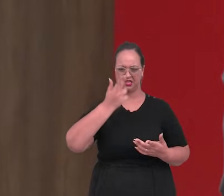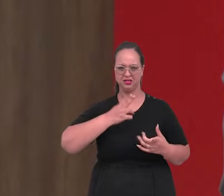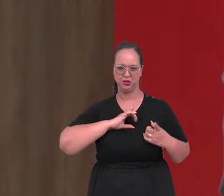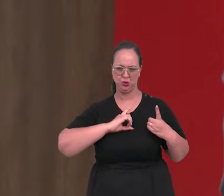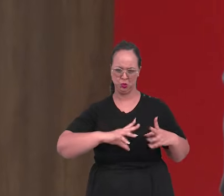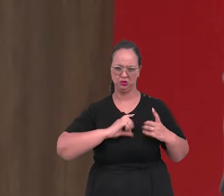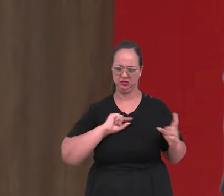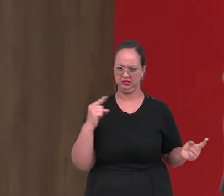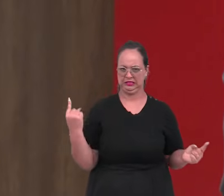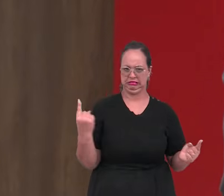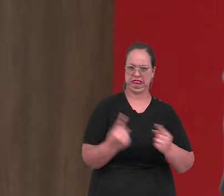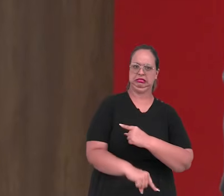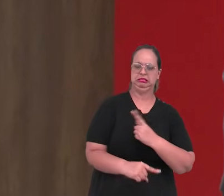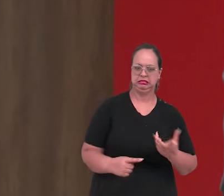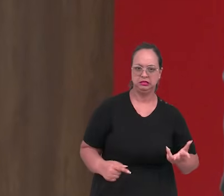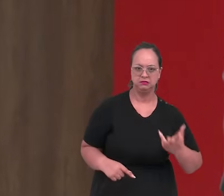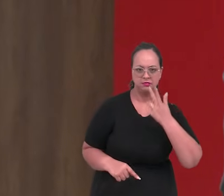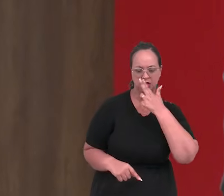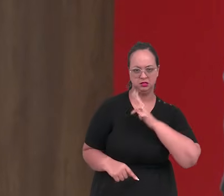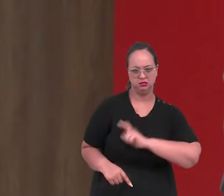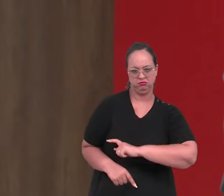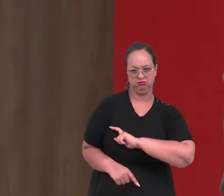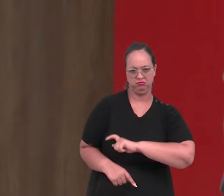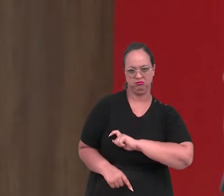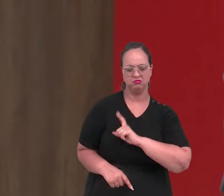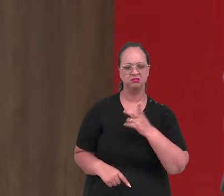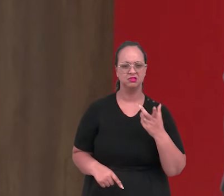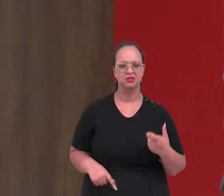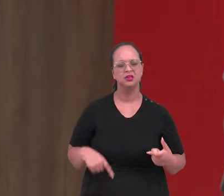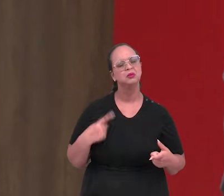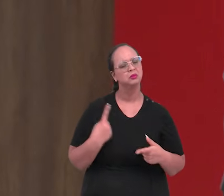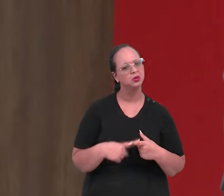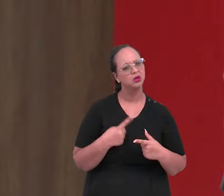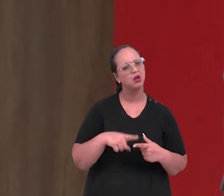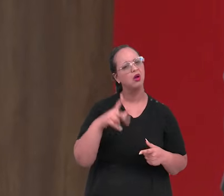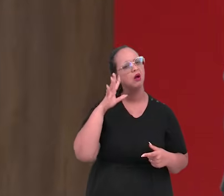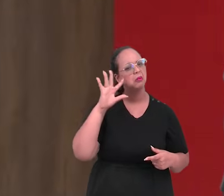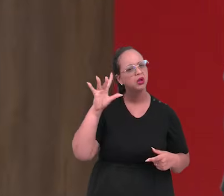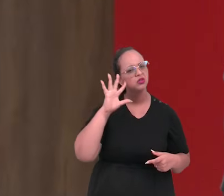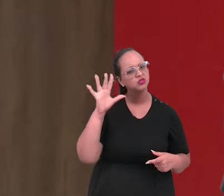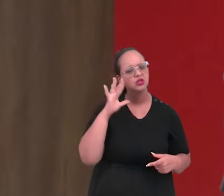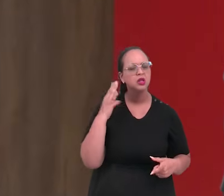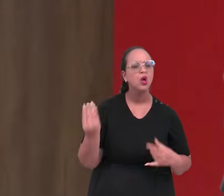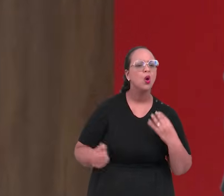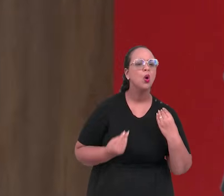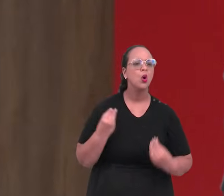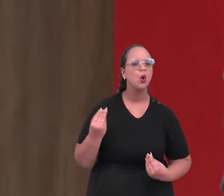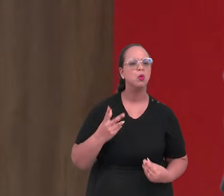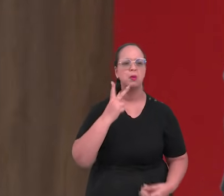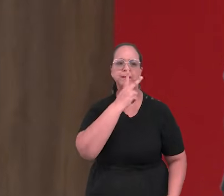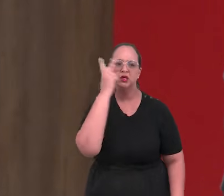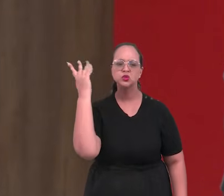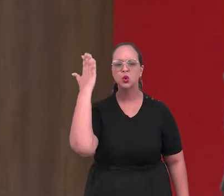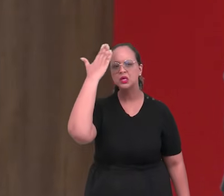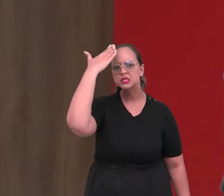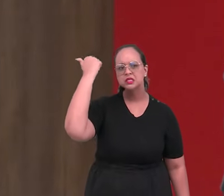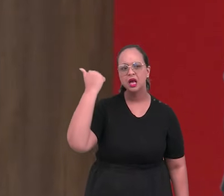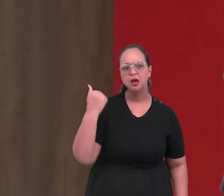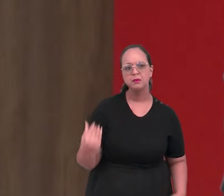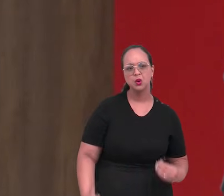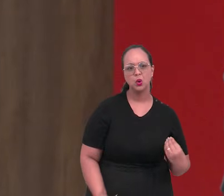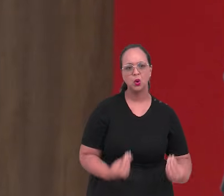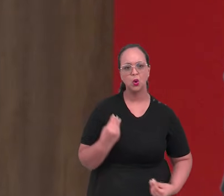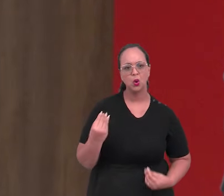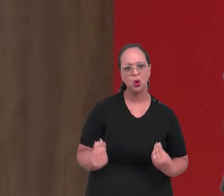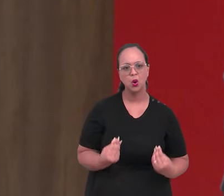tem trazido mais mal do que bem, porque imagina só, como é que o homem vai saber